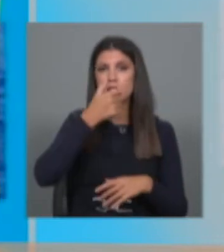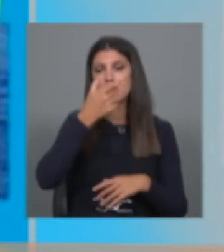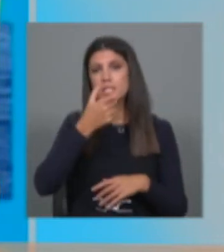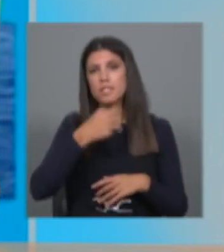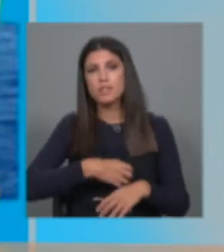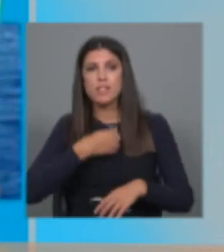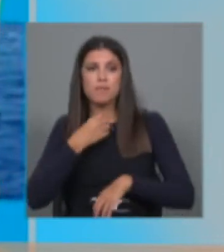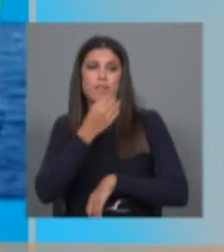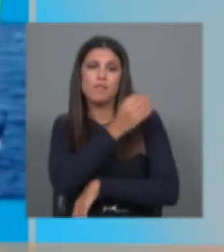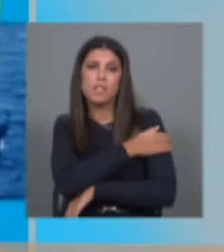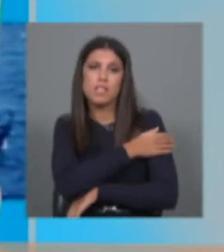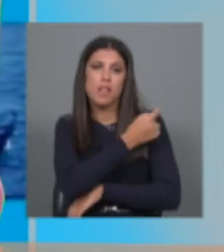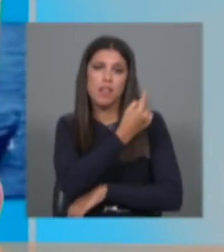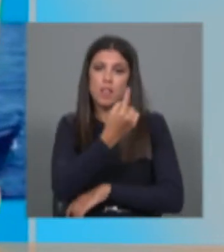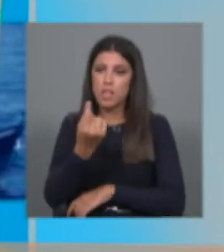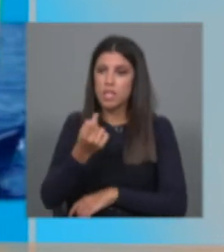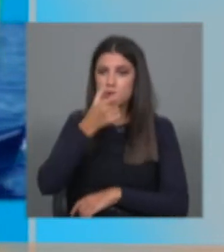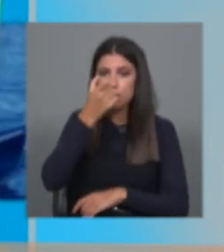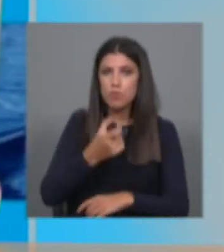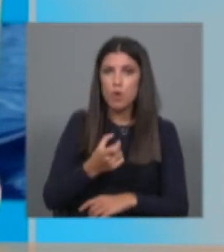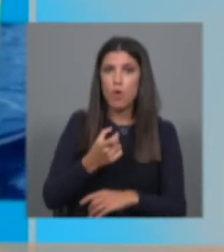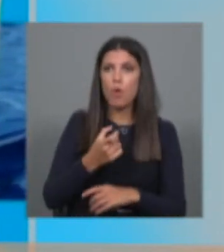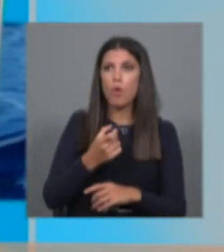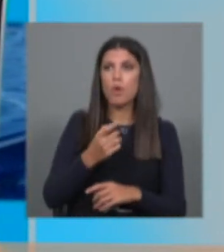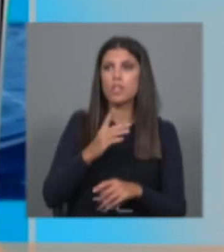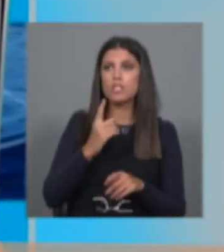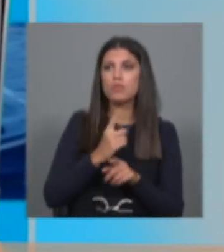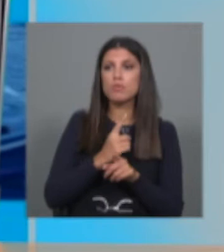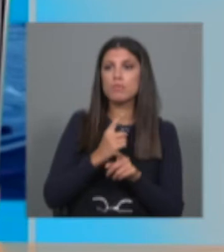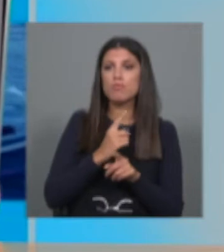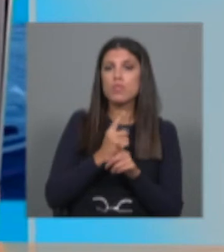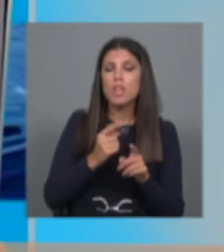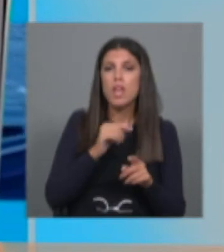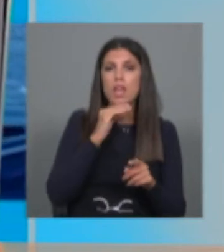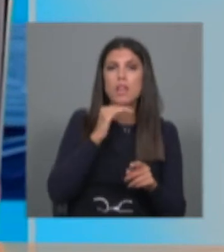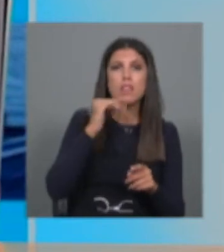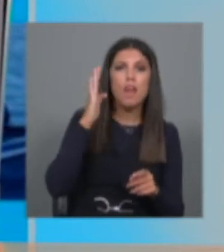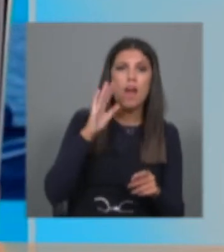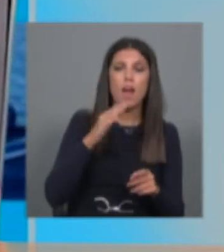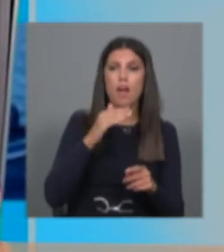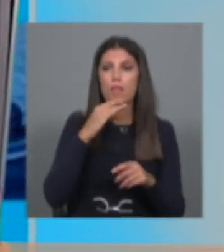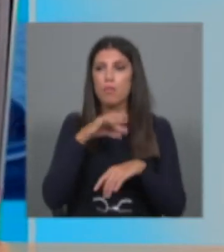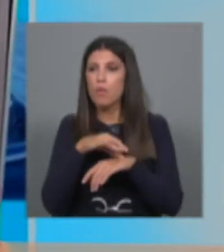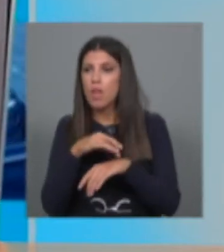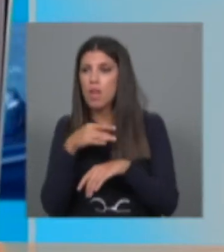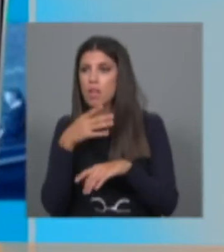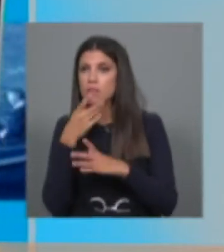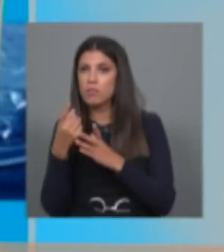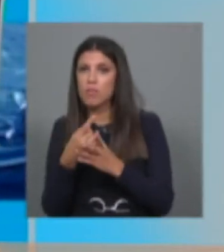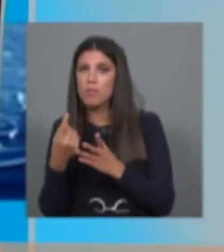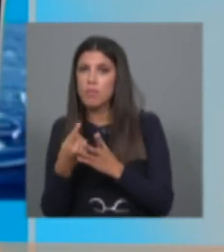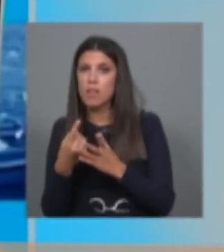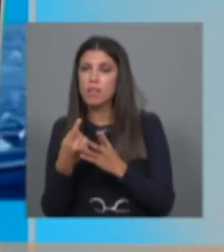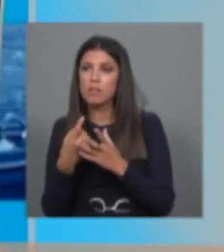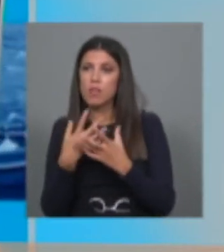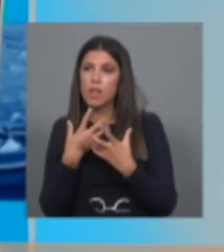que já ou pela idade, ou pelas doenças, ou pelo isolamento que estão a viver, já se